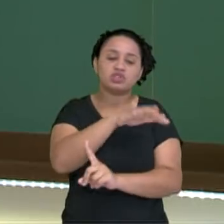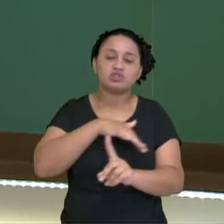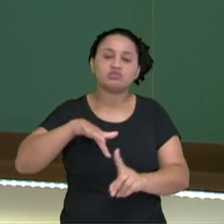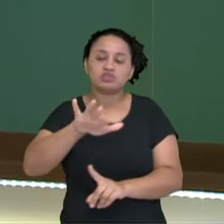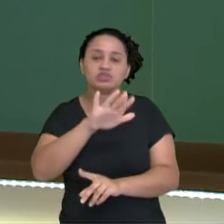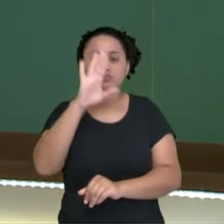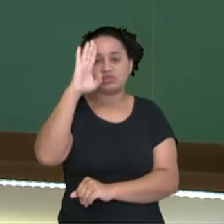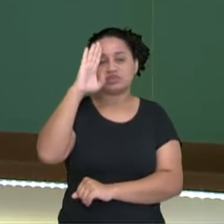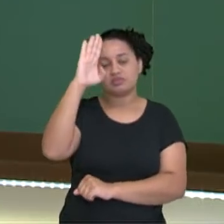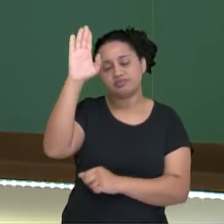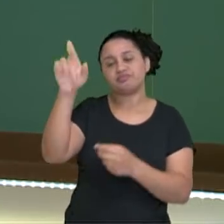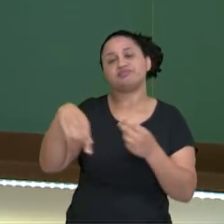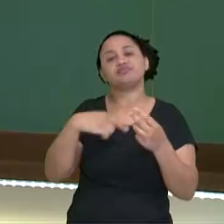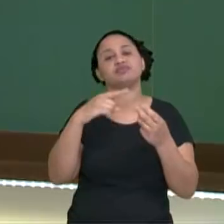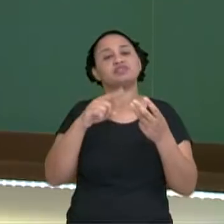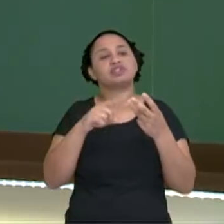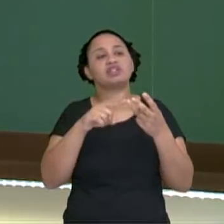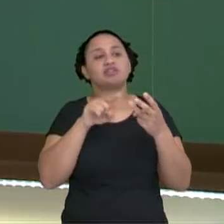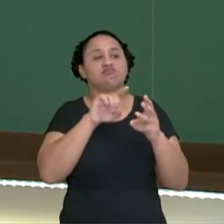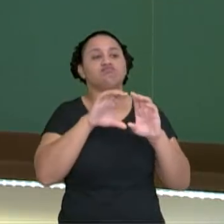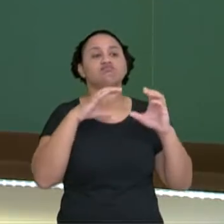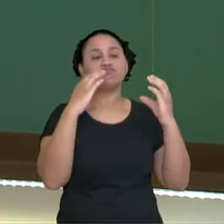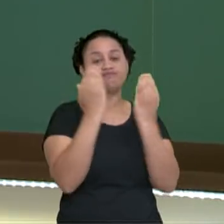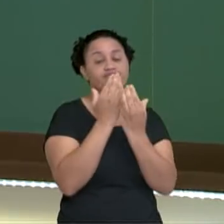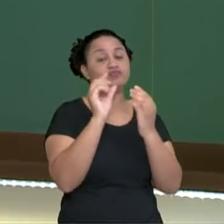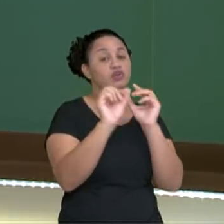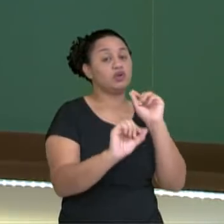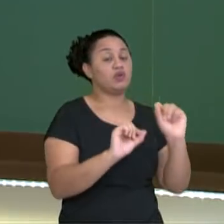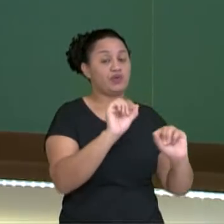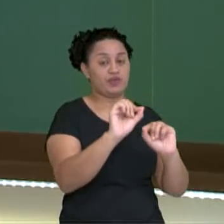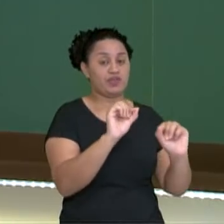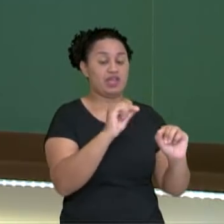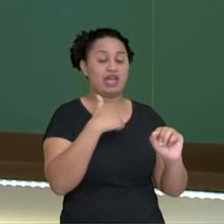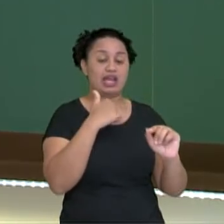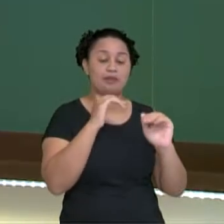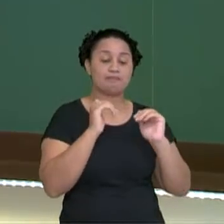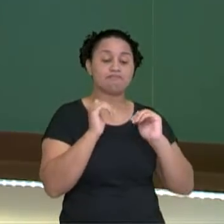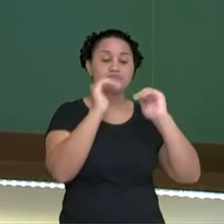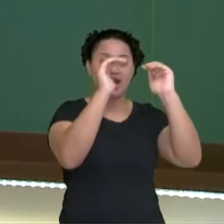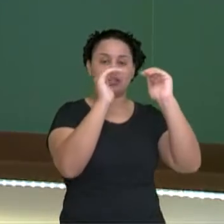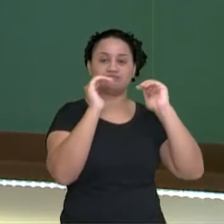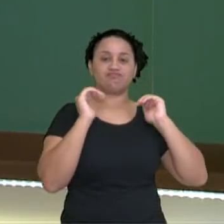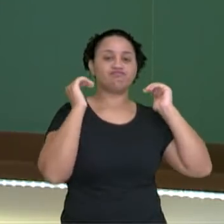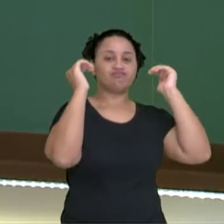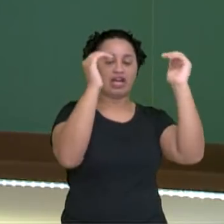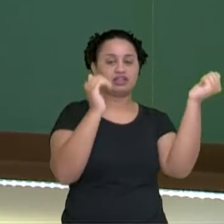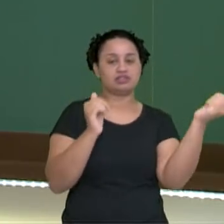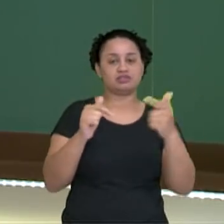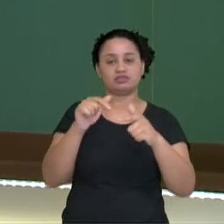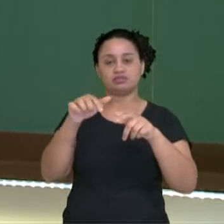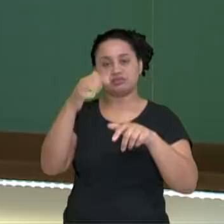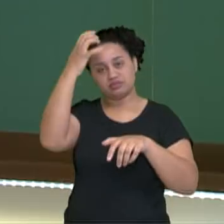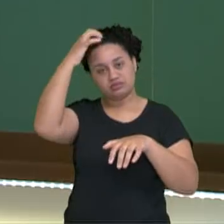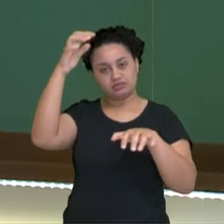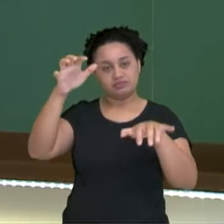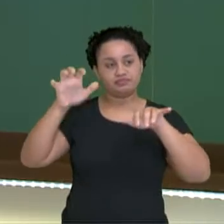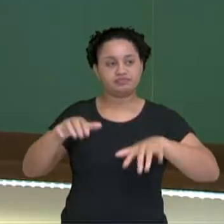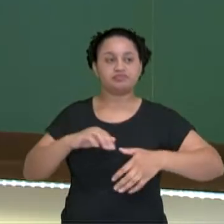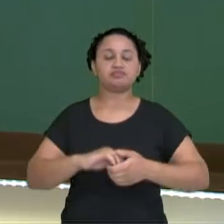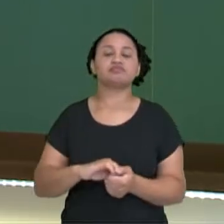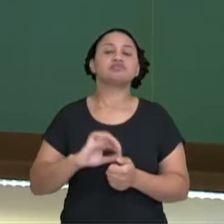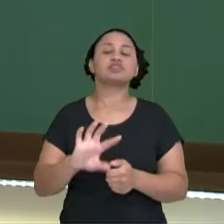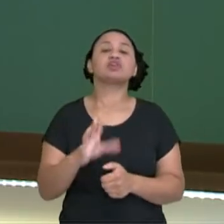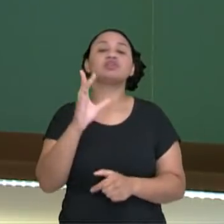das forças armadas. O parlamento ele é soberano à monarquia. Vai então